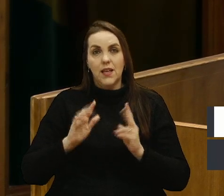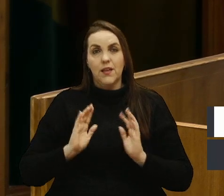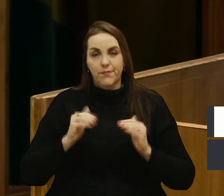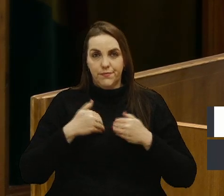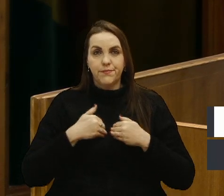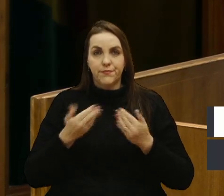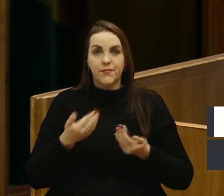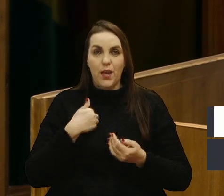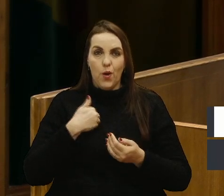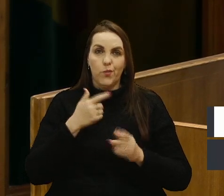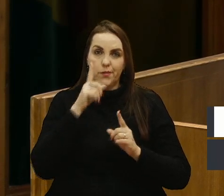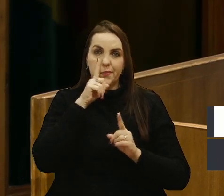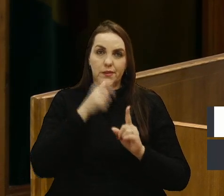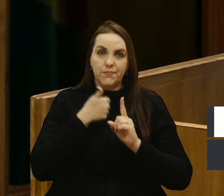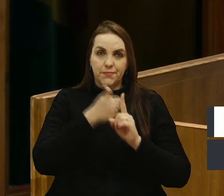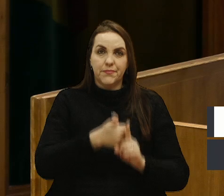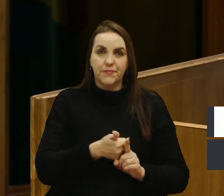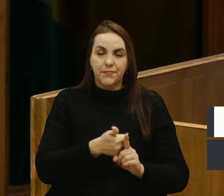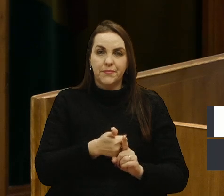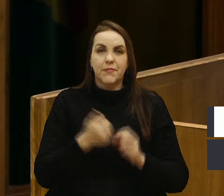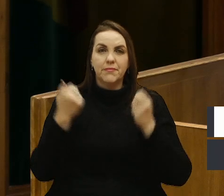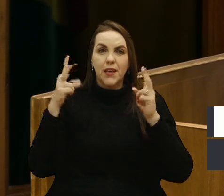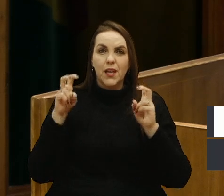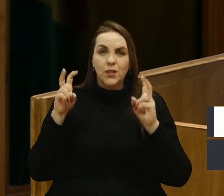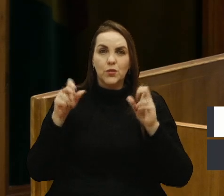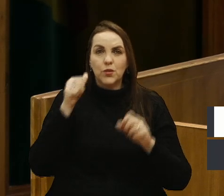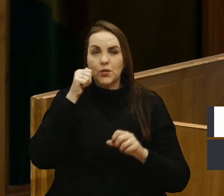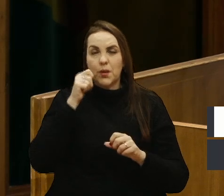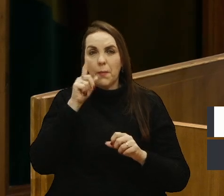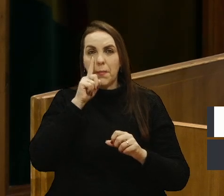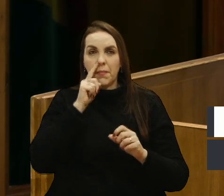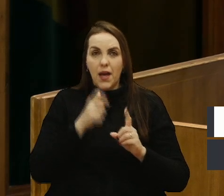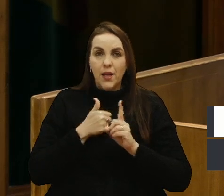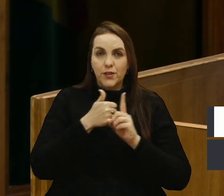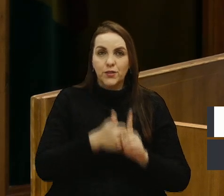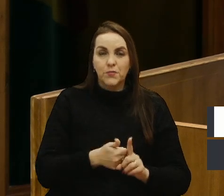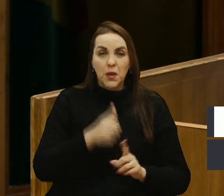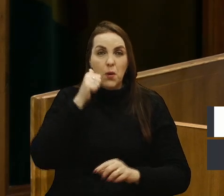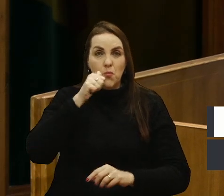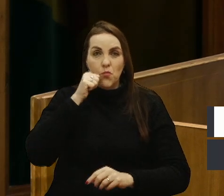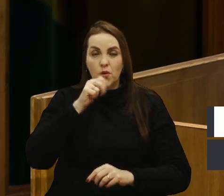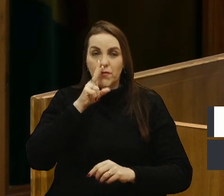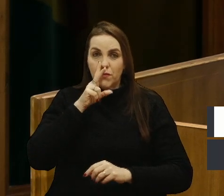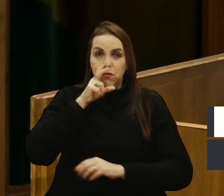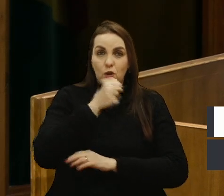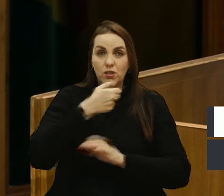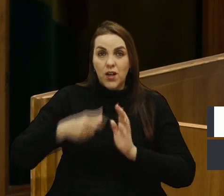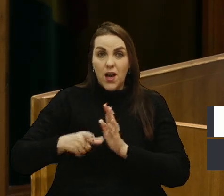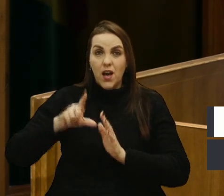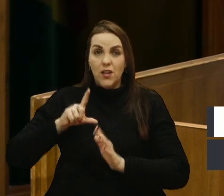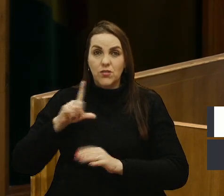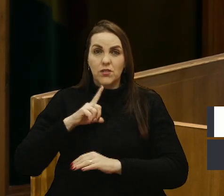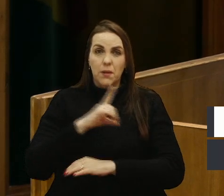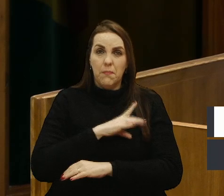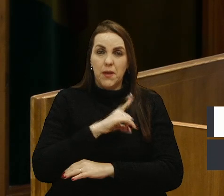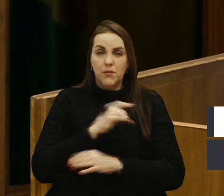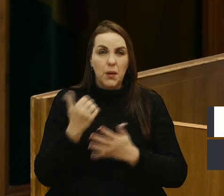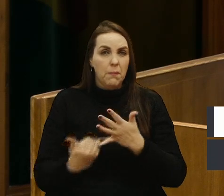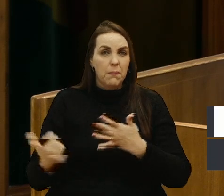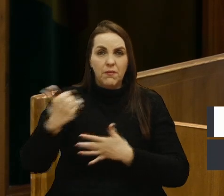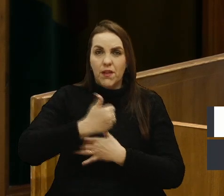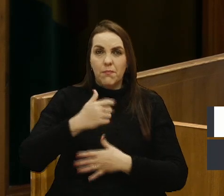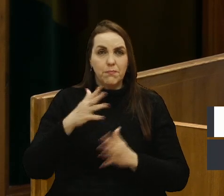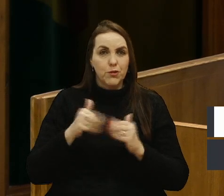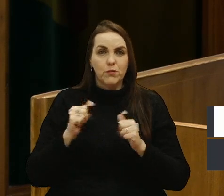maternidade atípica é falar de mulheres que precisam aprender a ser forte antes mesmo de terem medo. Nós não pedimos privilégios,